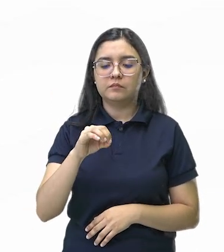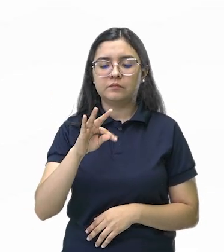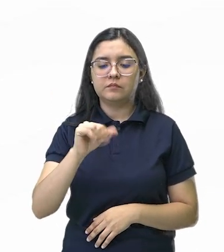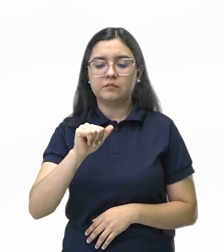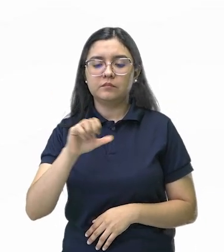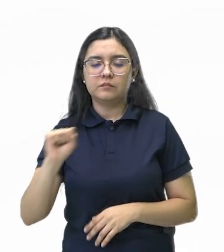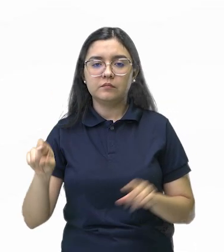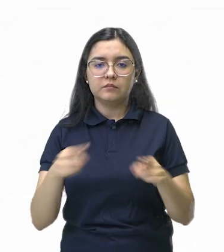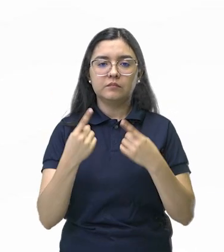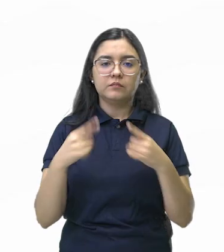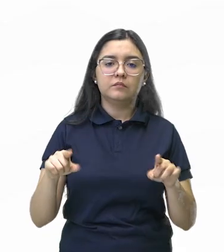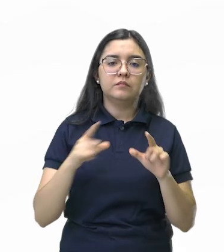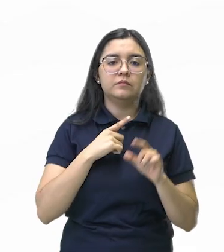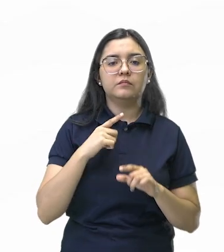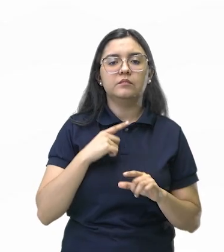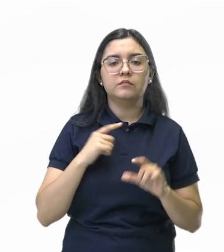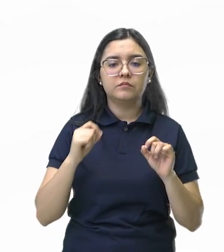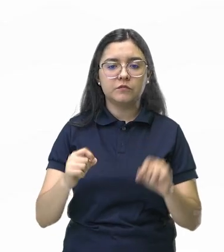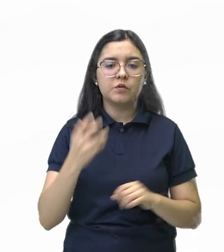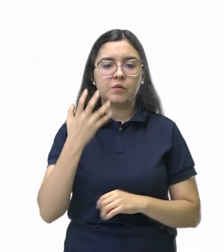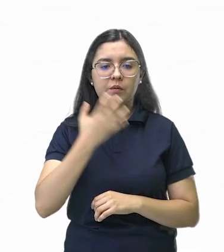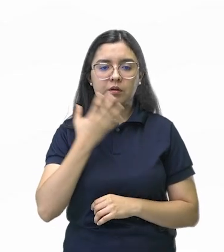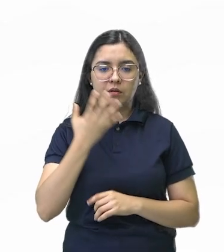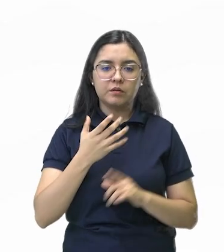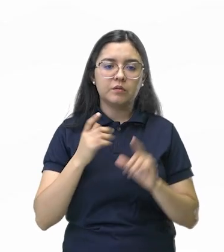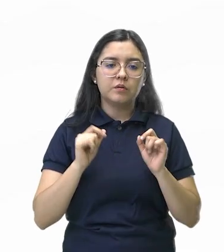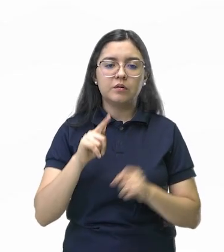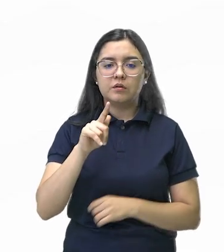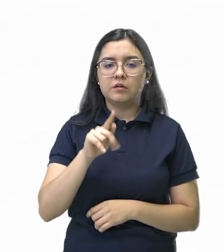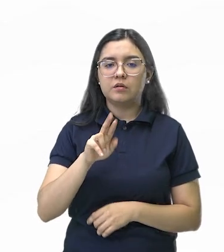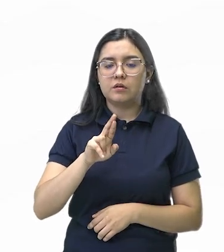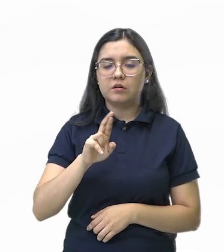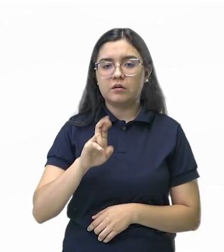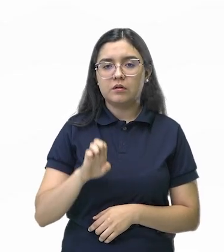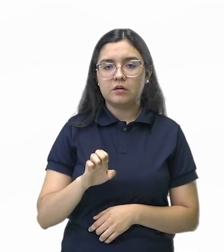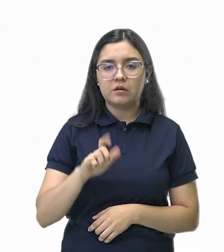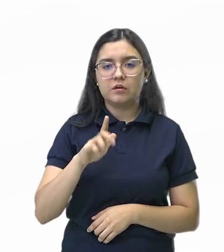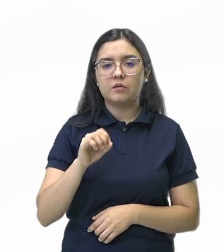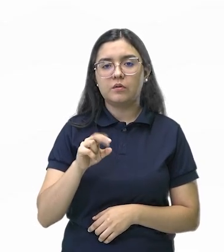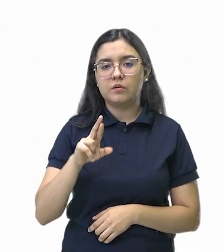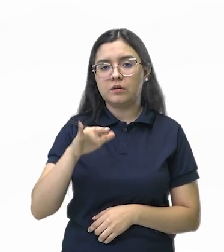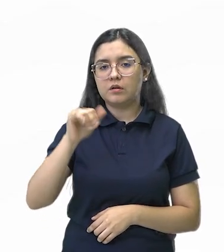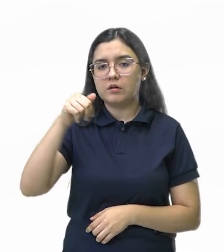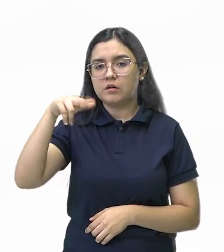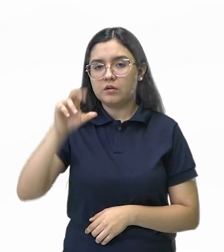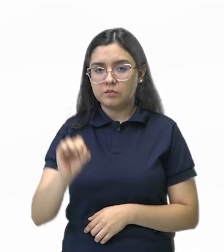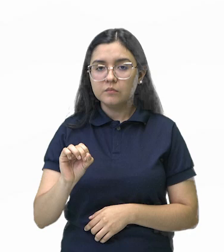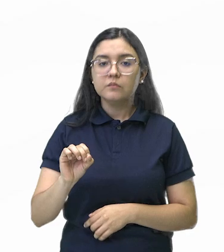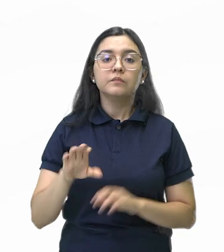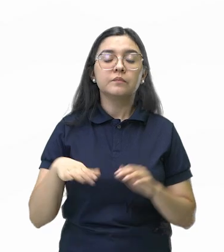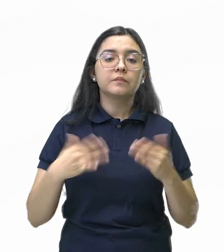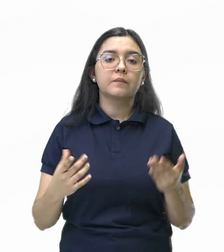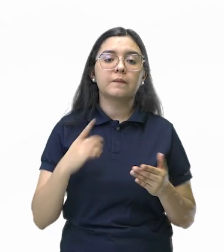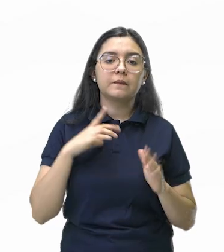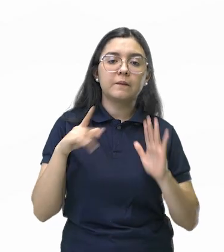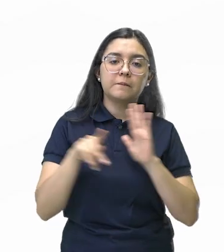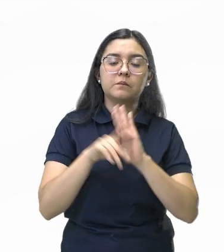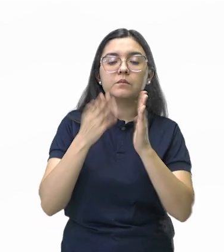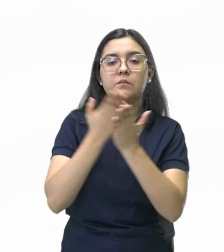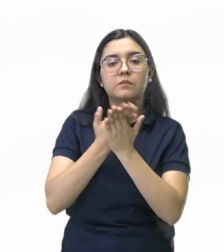de um canto gregoriano, em que o dó não era o dó. E isso tudo parte ali do estudo